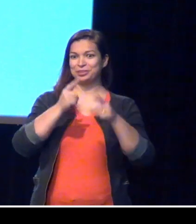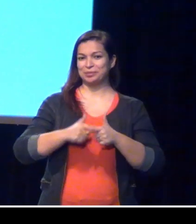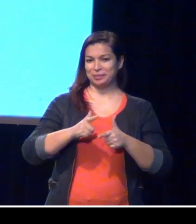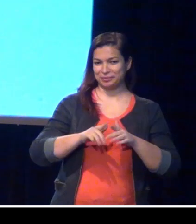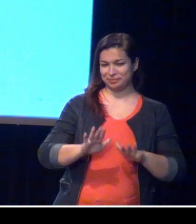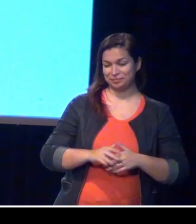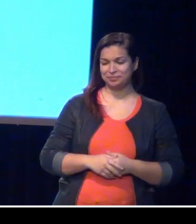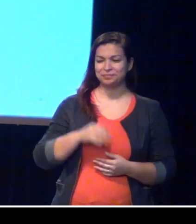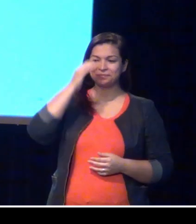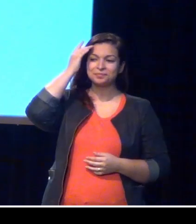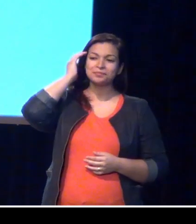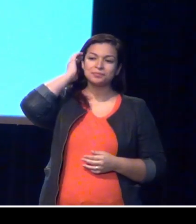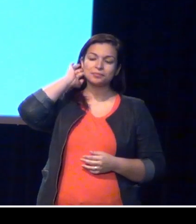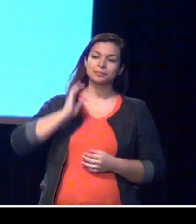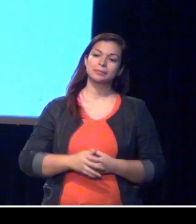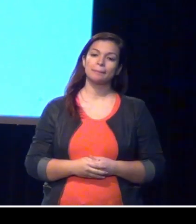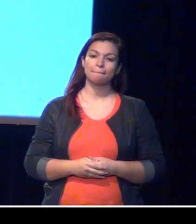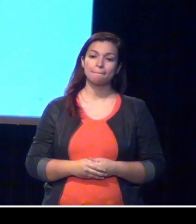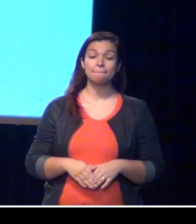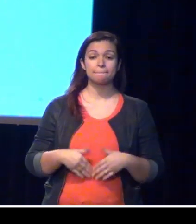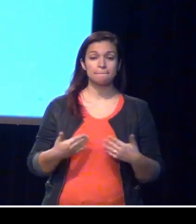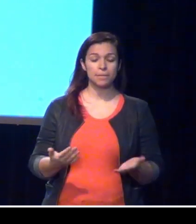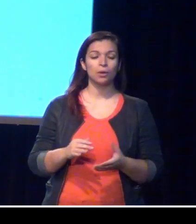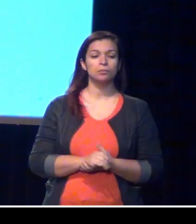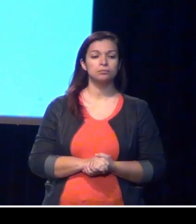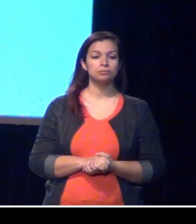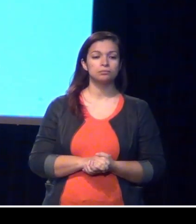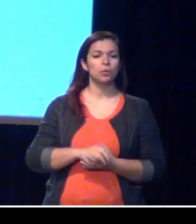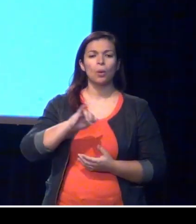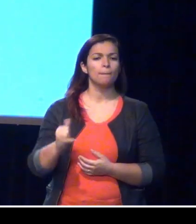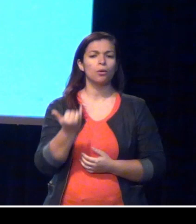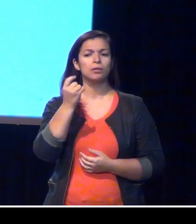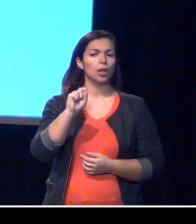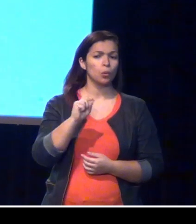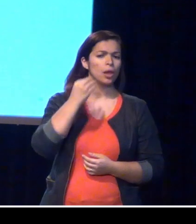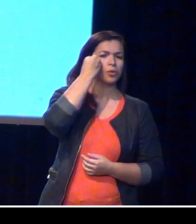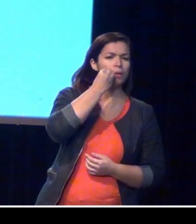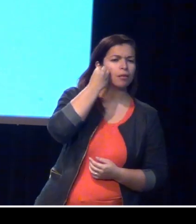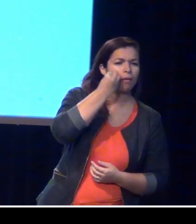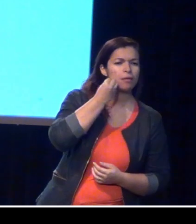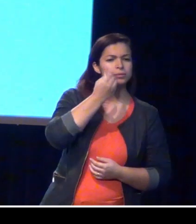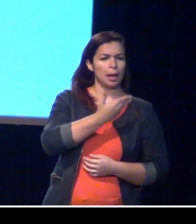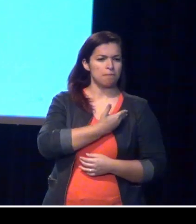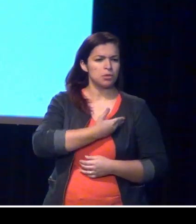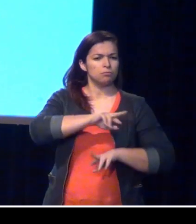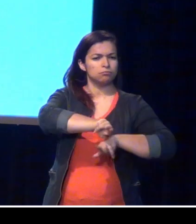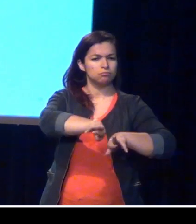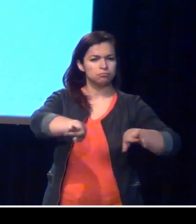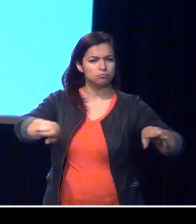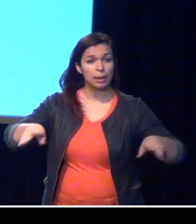Ok. Então, eu trouxe um pouco da experiência de diversos colegas,